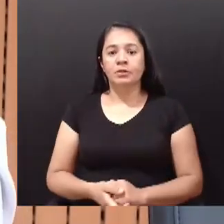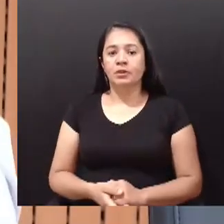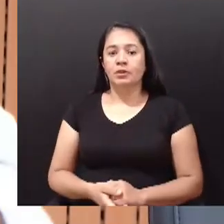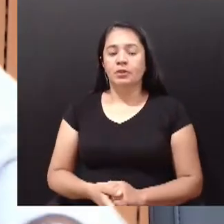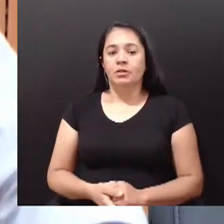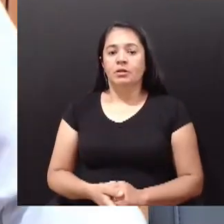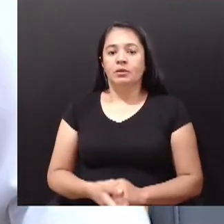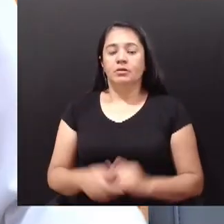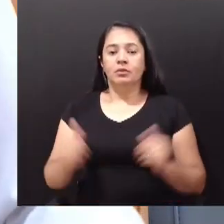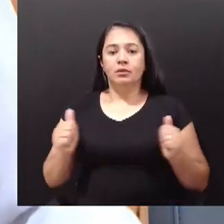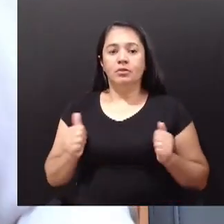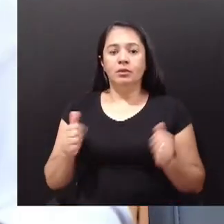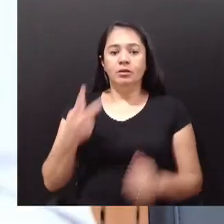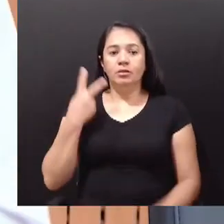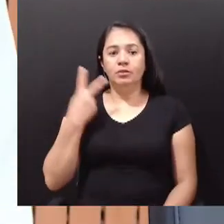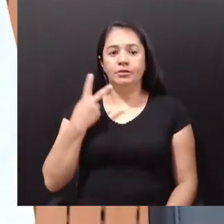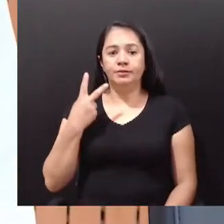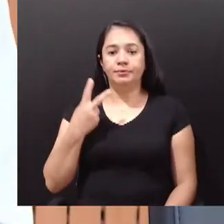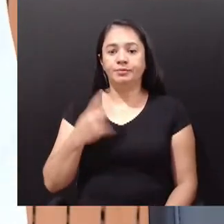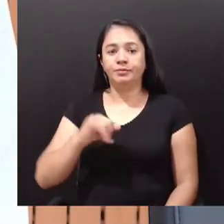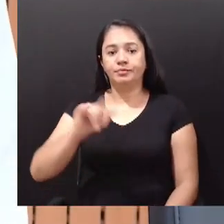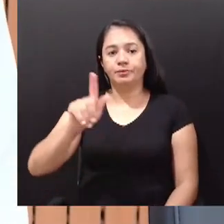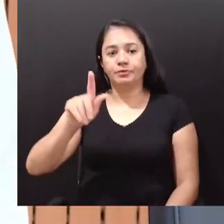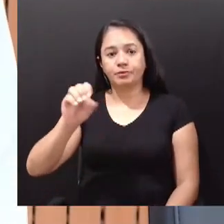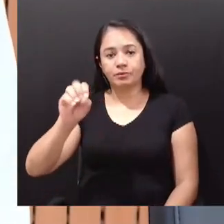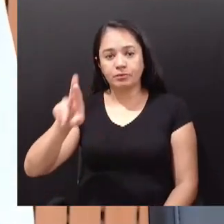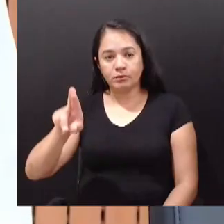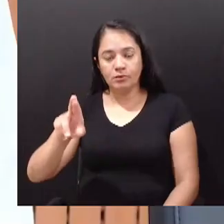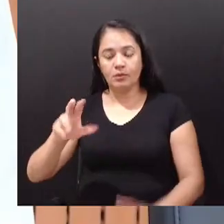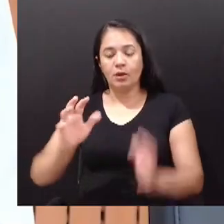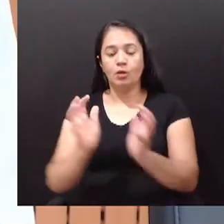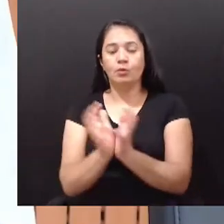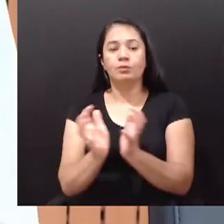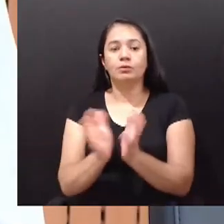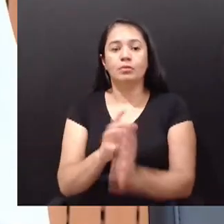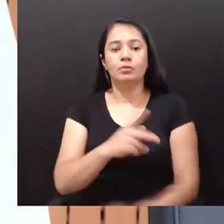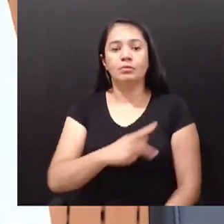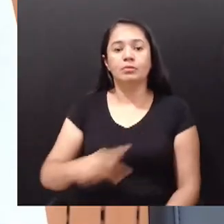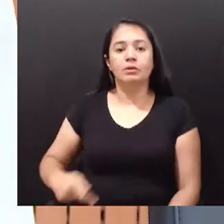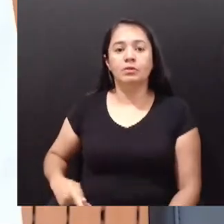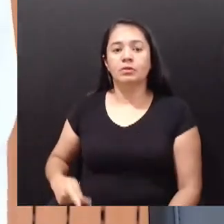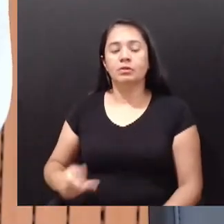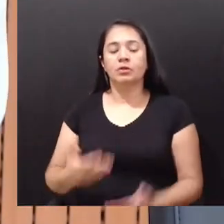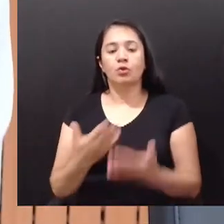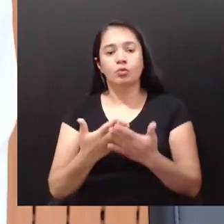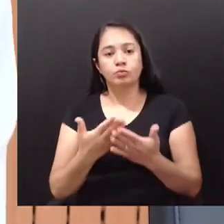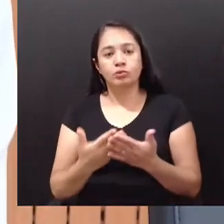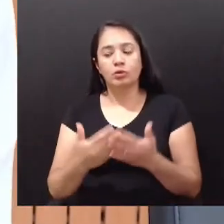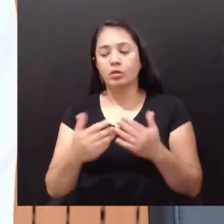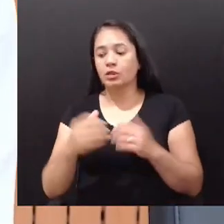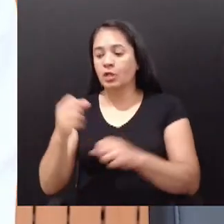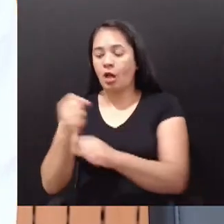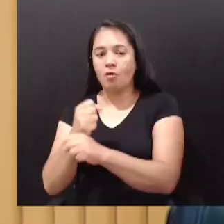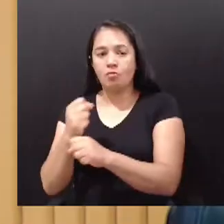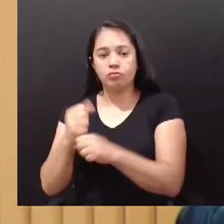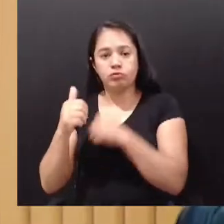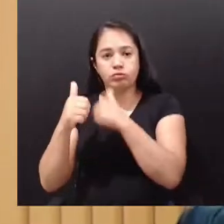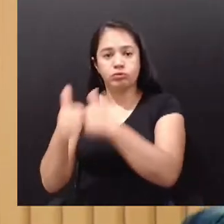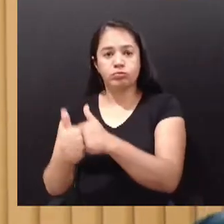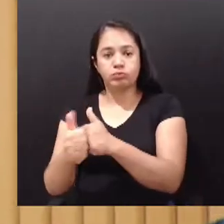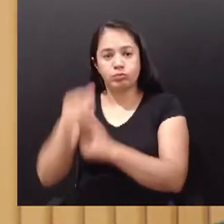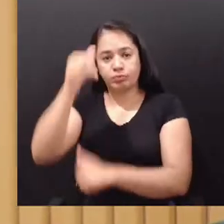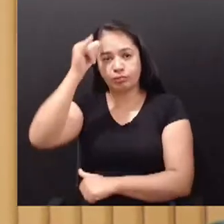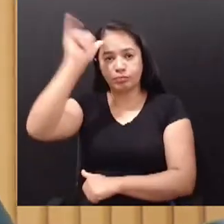vereador Igor Diego, presidente da Comissão Especial de Estudos, que está acompanhando as obras de ação anti-enchentes em Campinas.